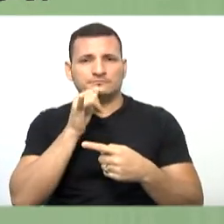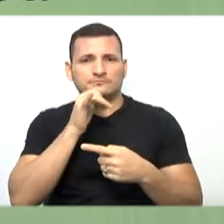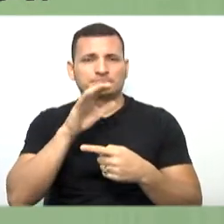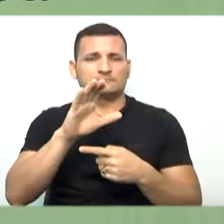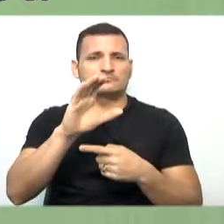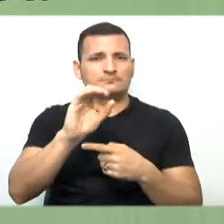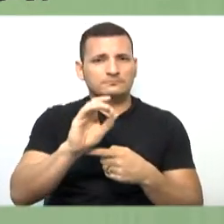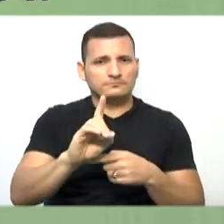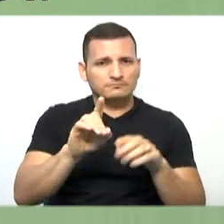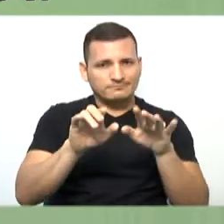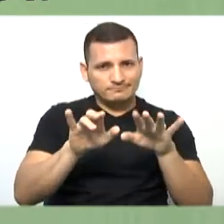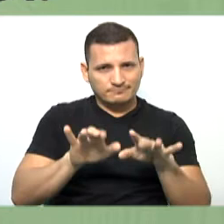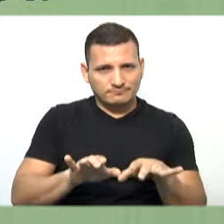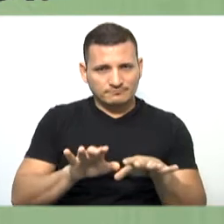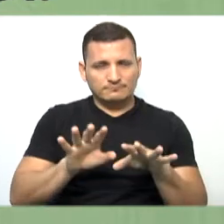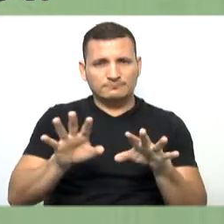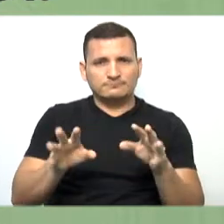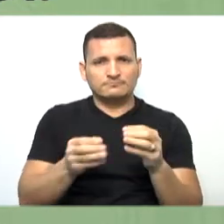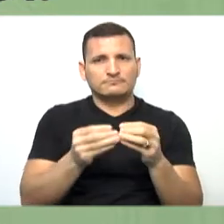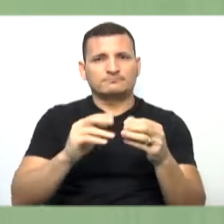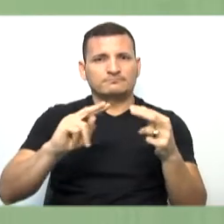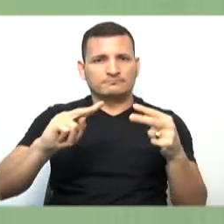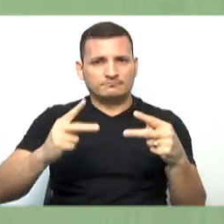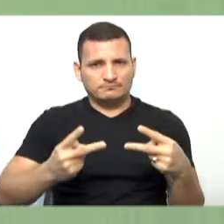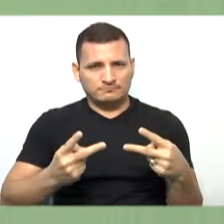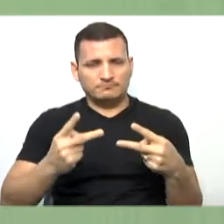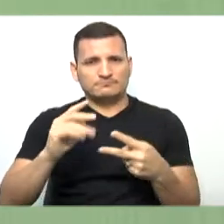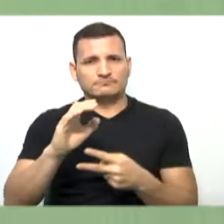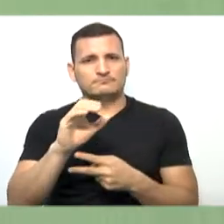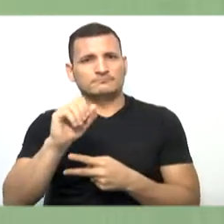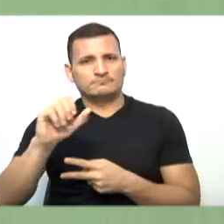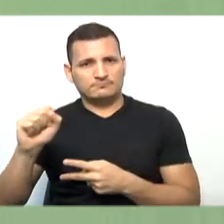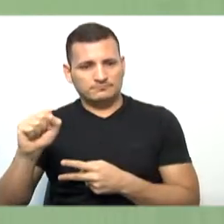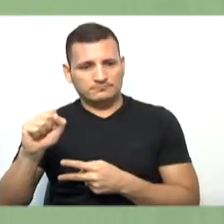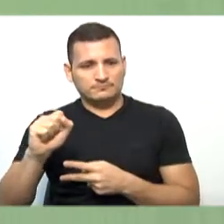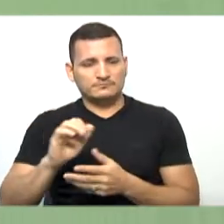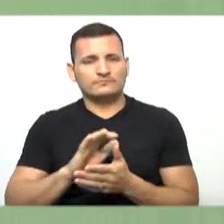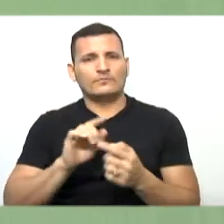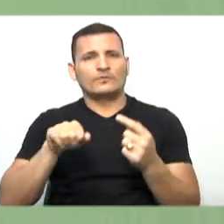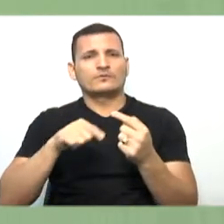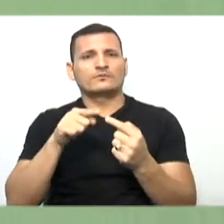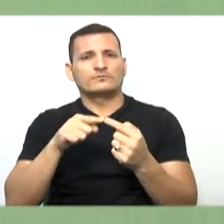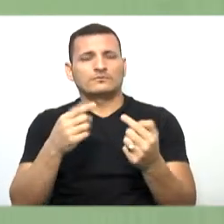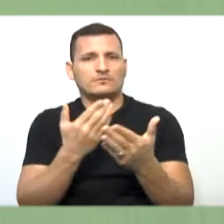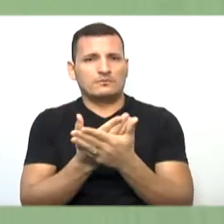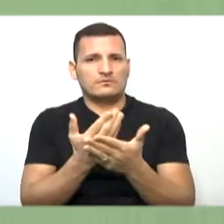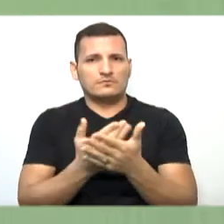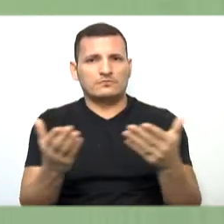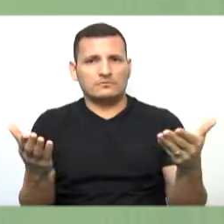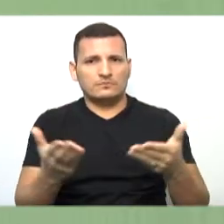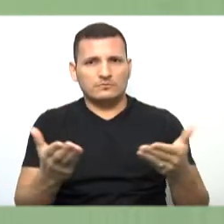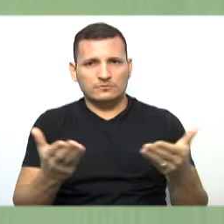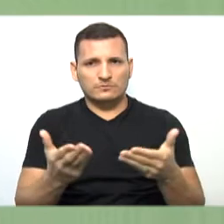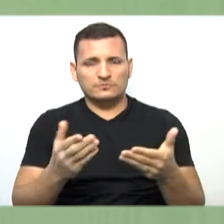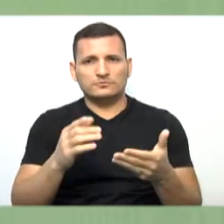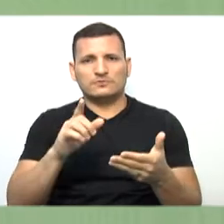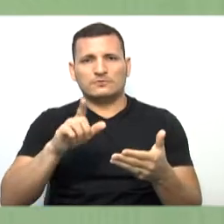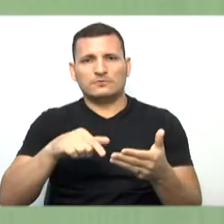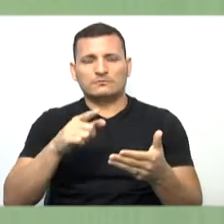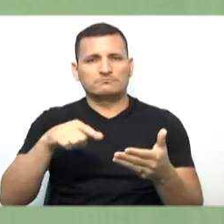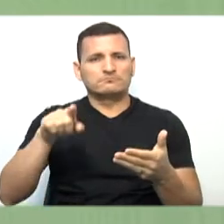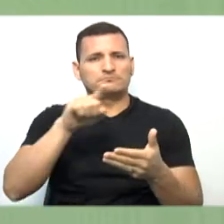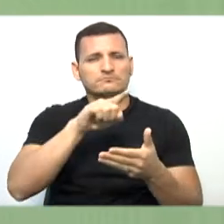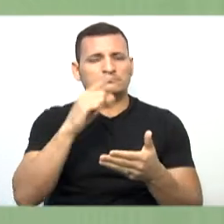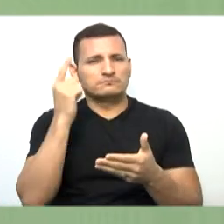JavaScript juntamente com HTML e CSS, certo? O objetivo da nossa aula de hoje é fazer com que você